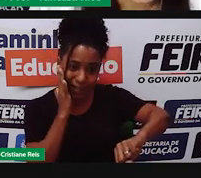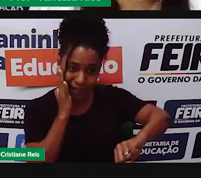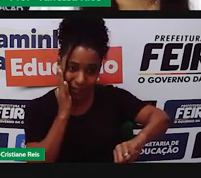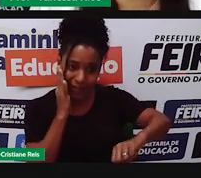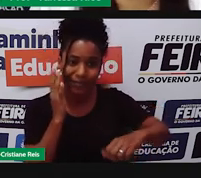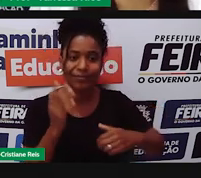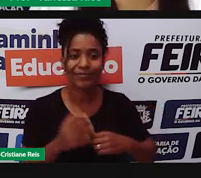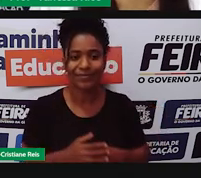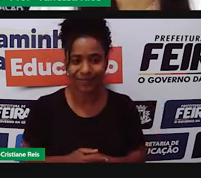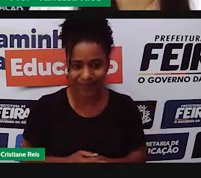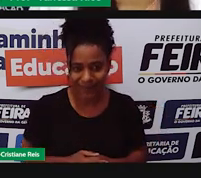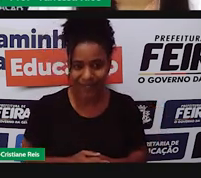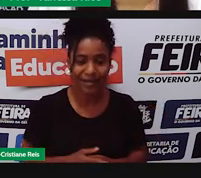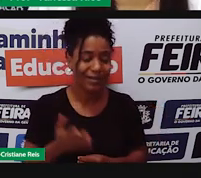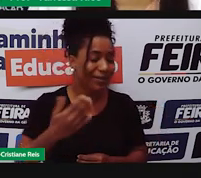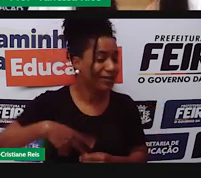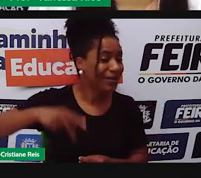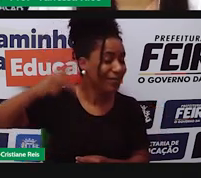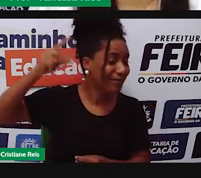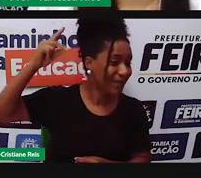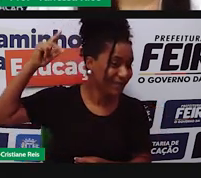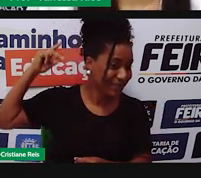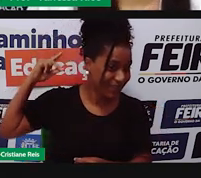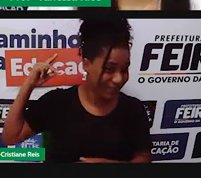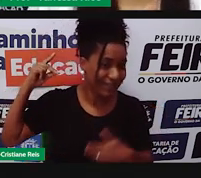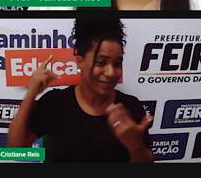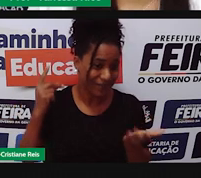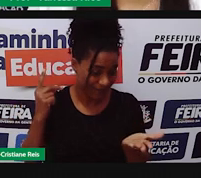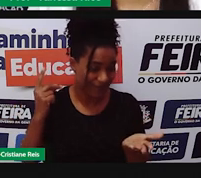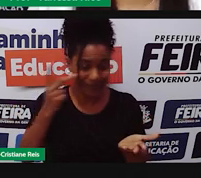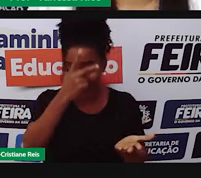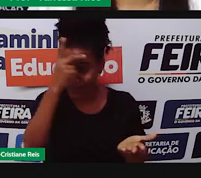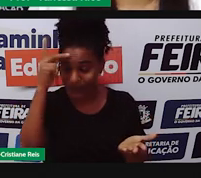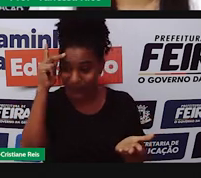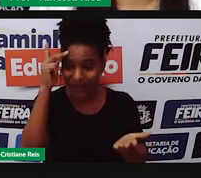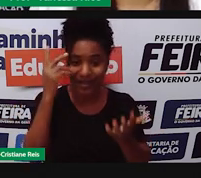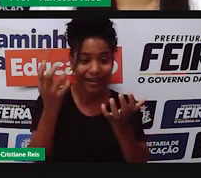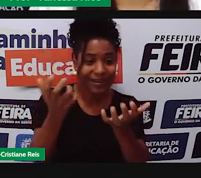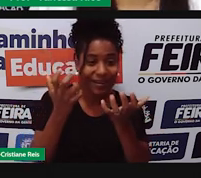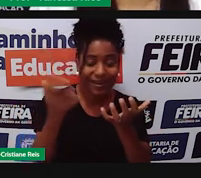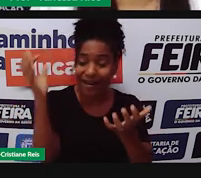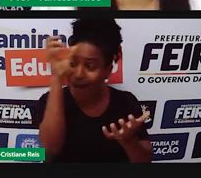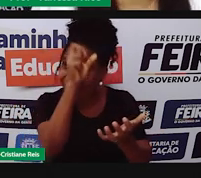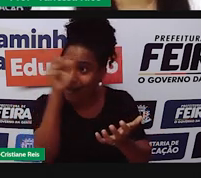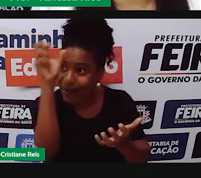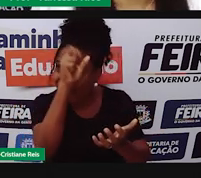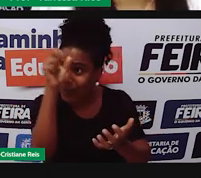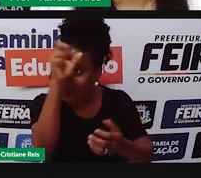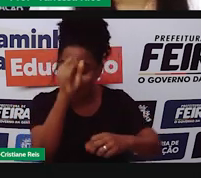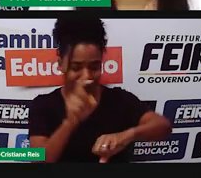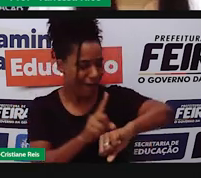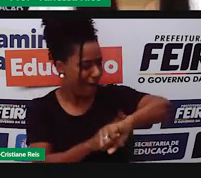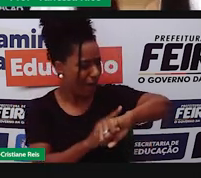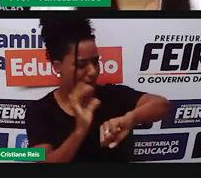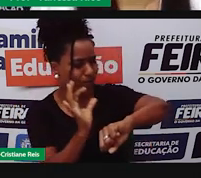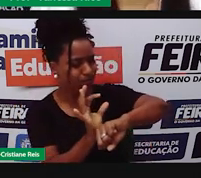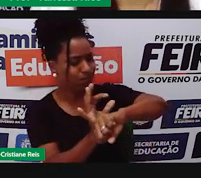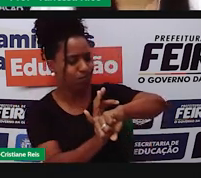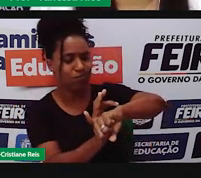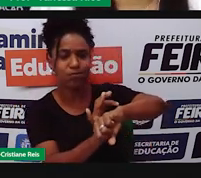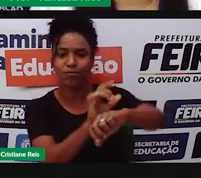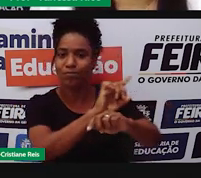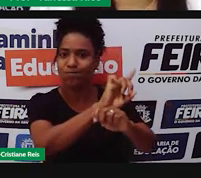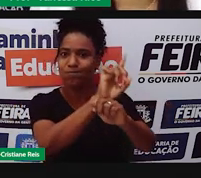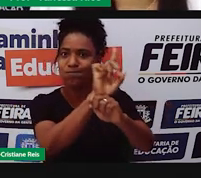homem sempre procurou fazer. E aí, durante o passar do tempo aí, do decorrer da história, os relógios